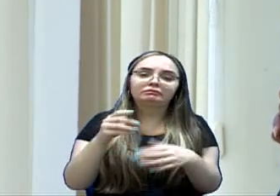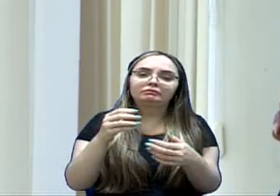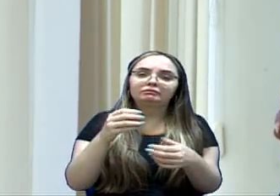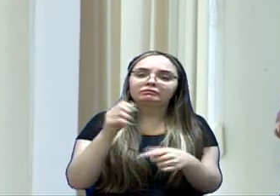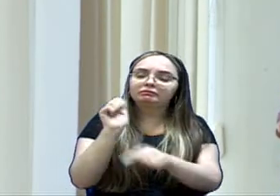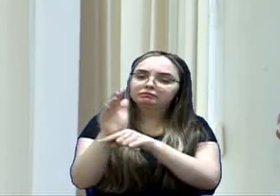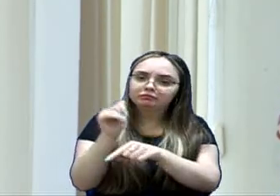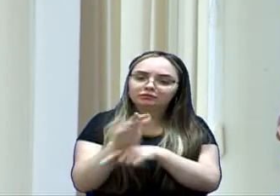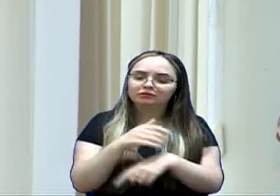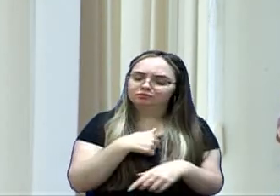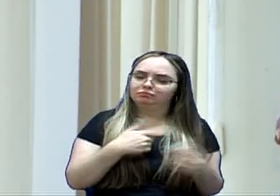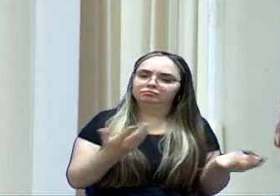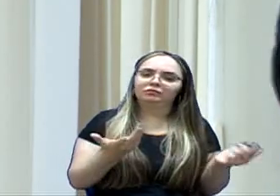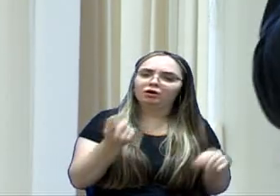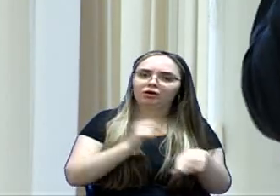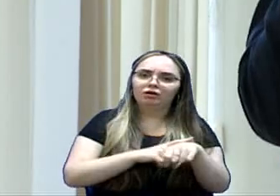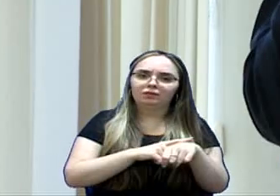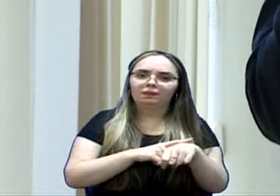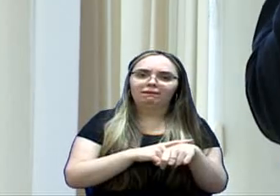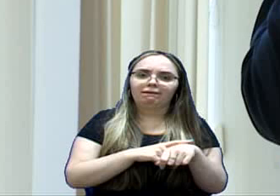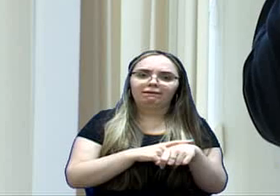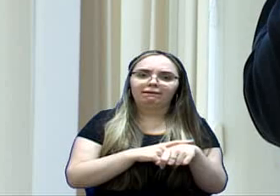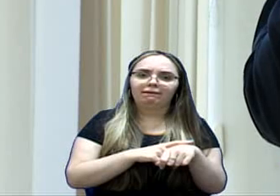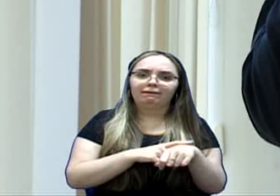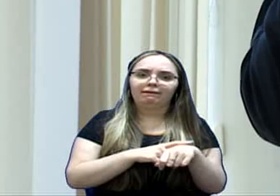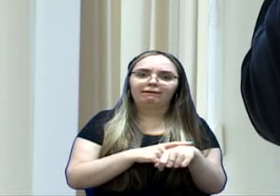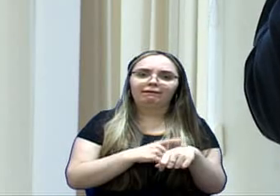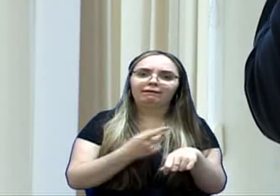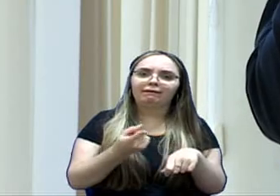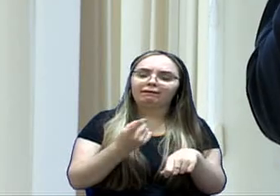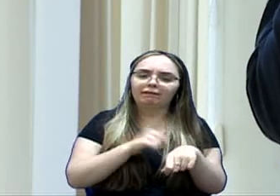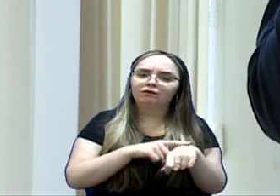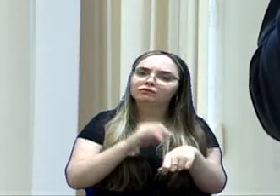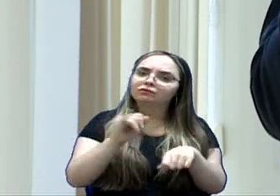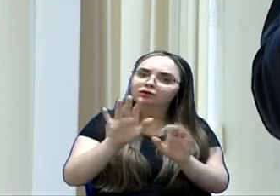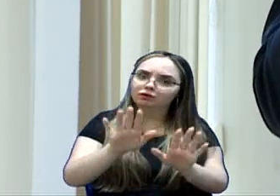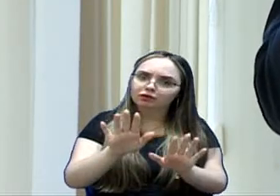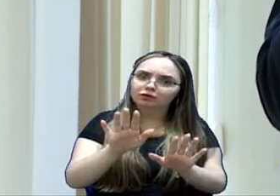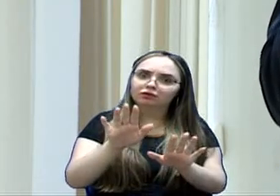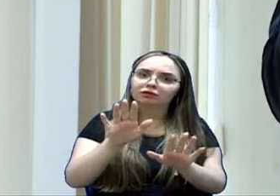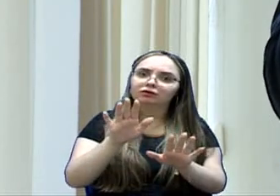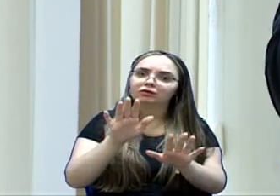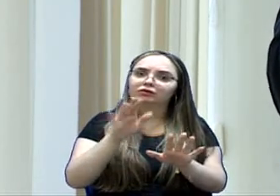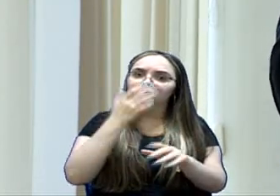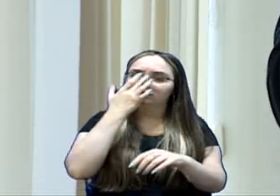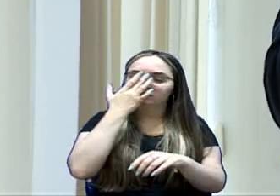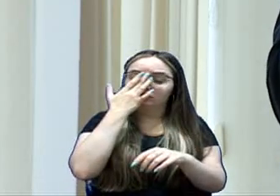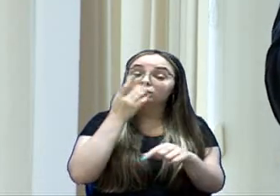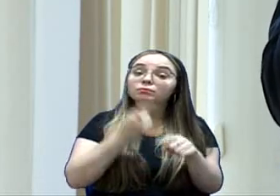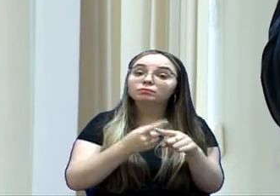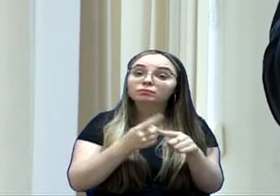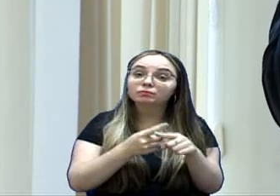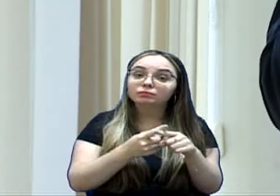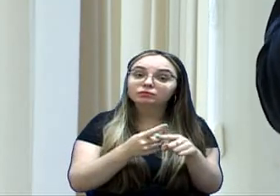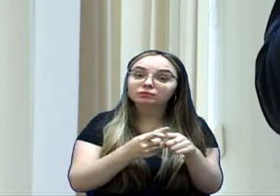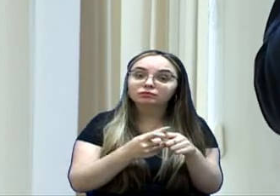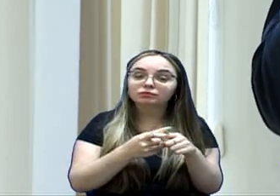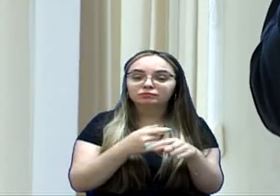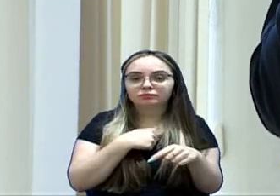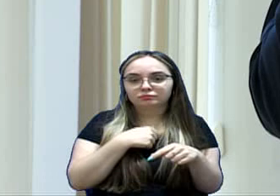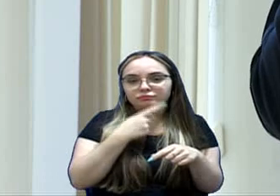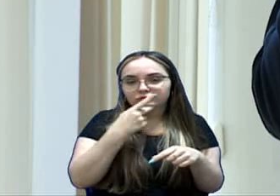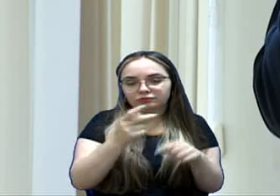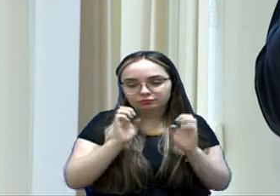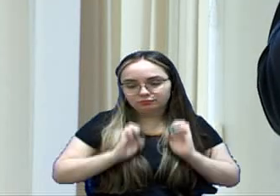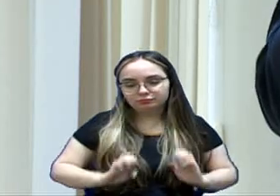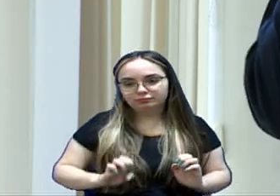blá. Aí eu cheguei na hora, graças a Deus ela não trabalha mais comigo. Eu cheguei para ela e falei, disse, é porque eu, por ética médica eu não posso